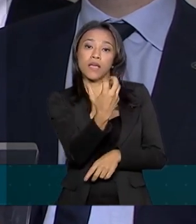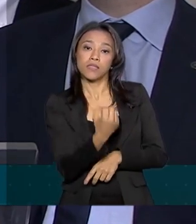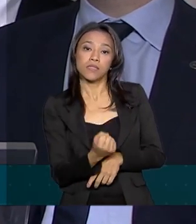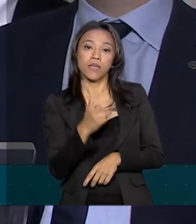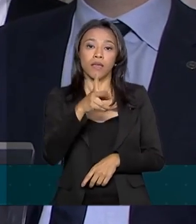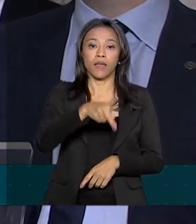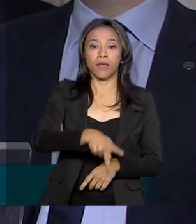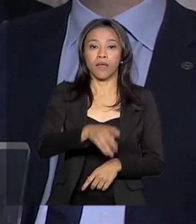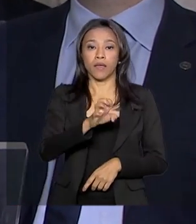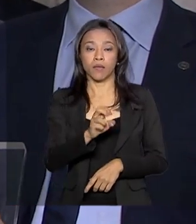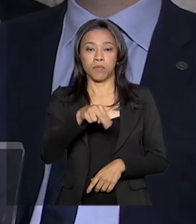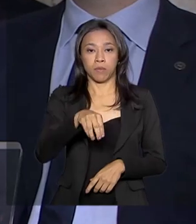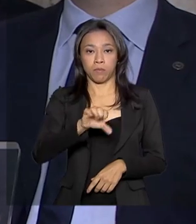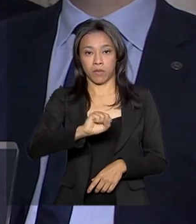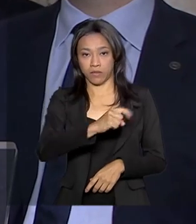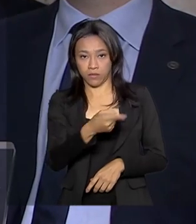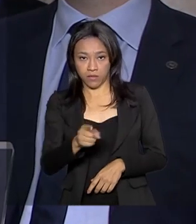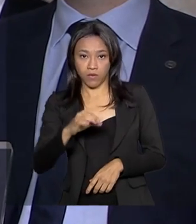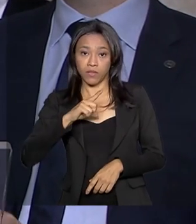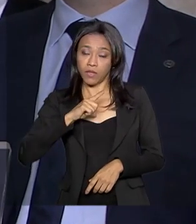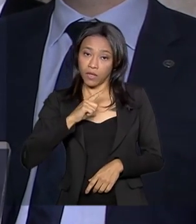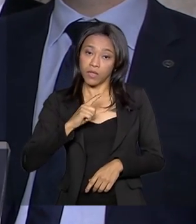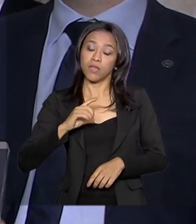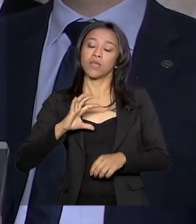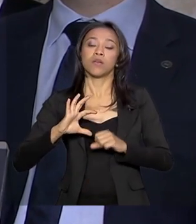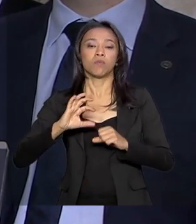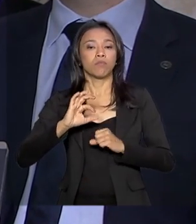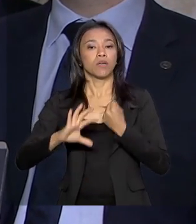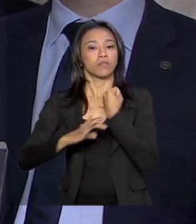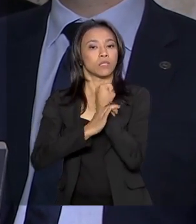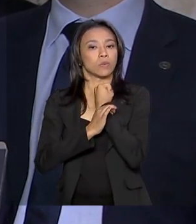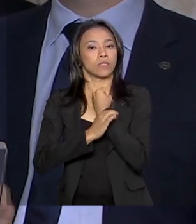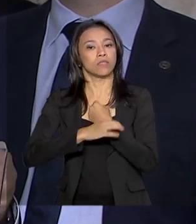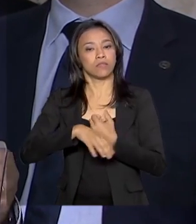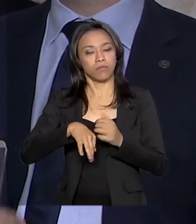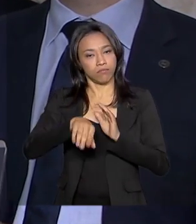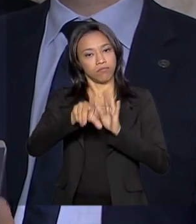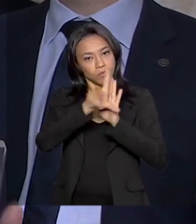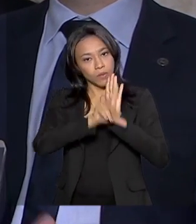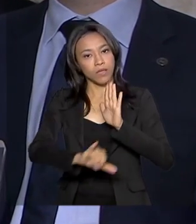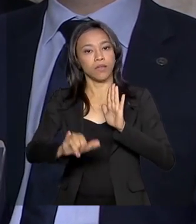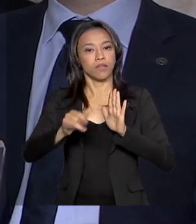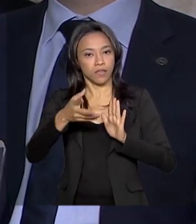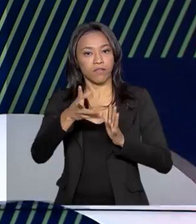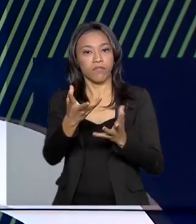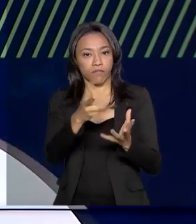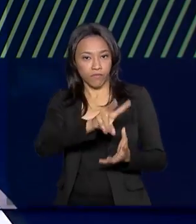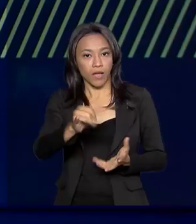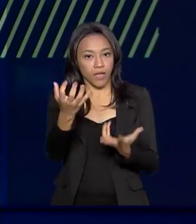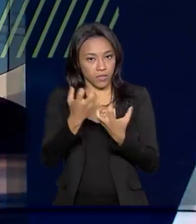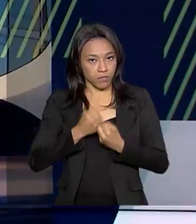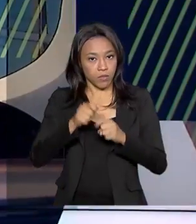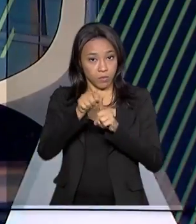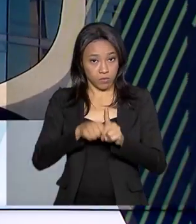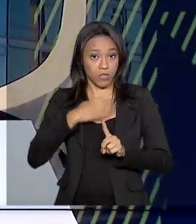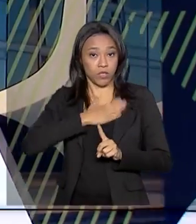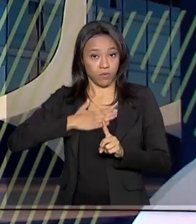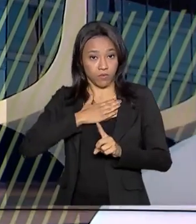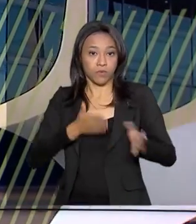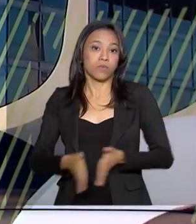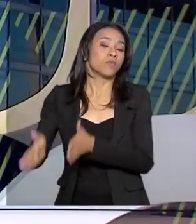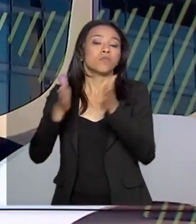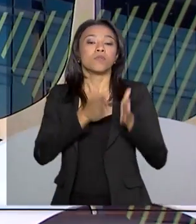que terão a garantia legal de que receberão esse adiantamento todo mês de agosto. A